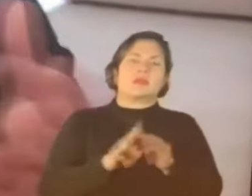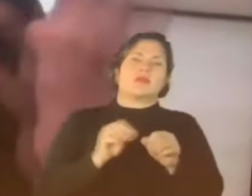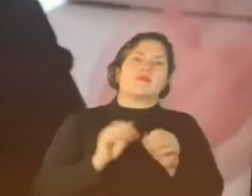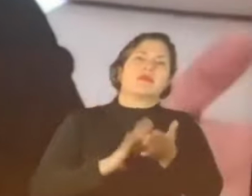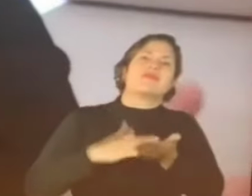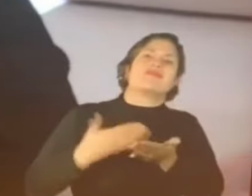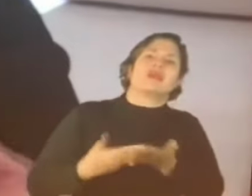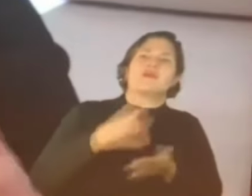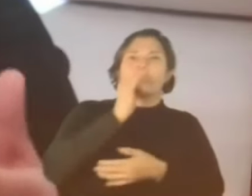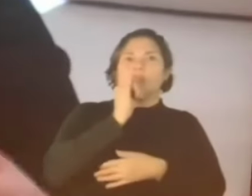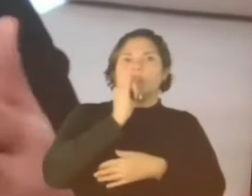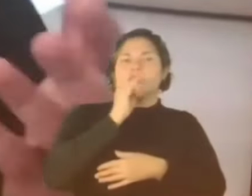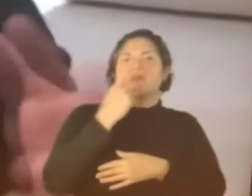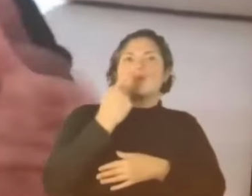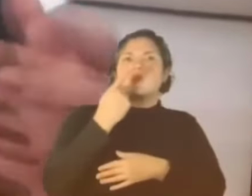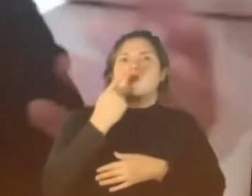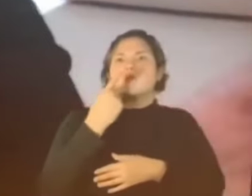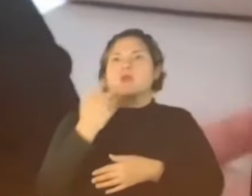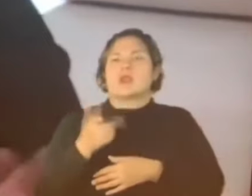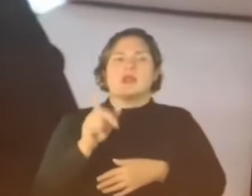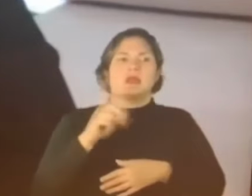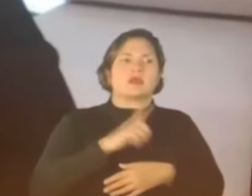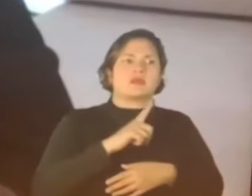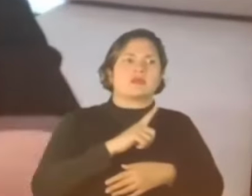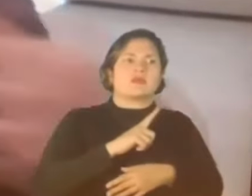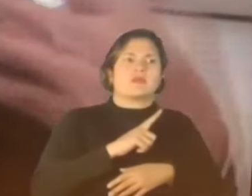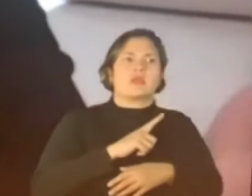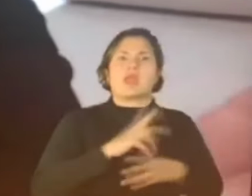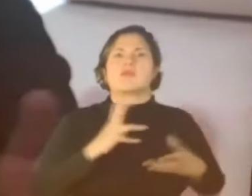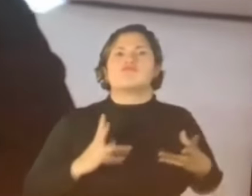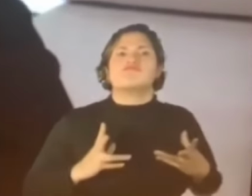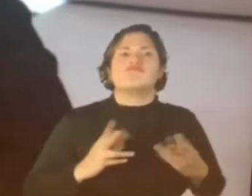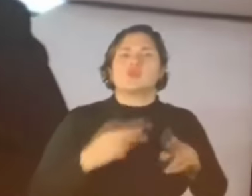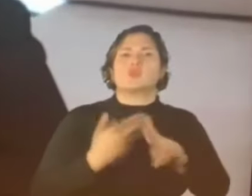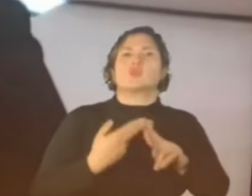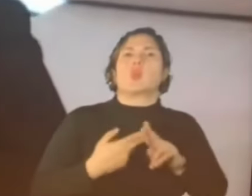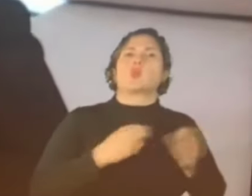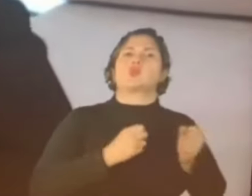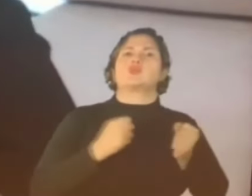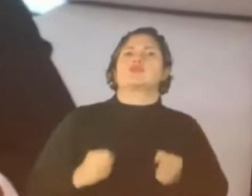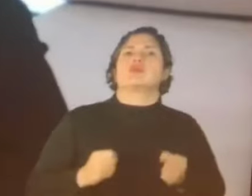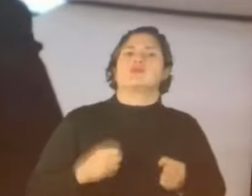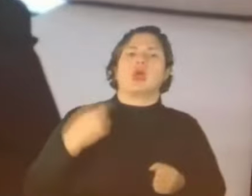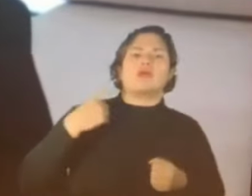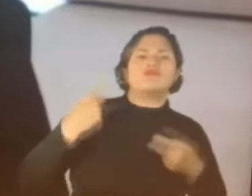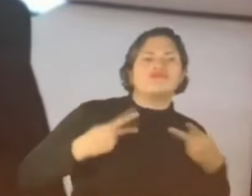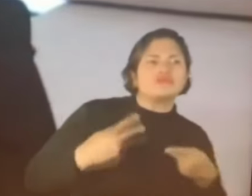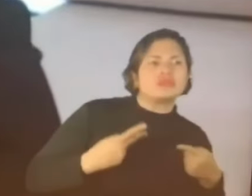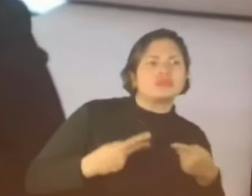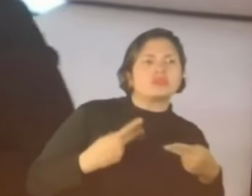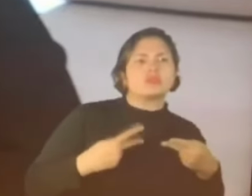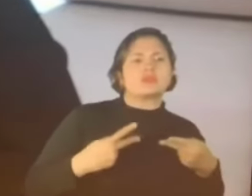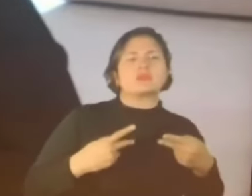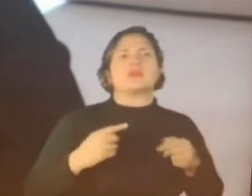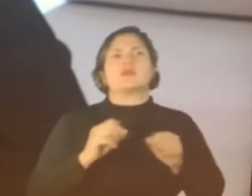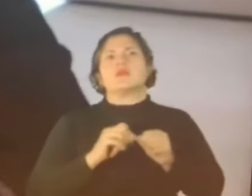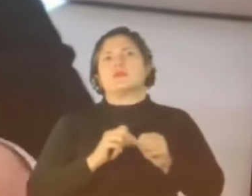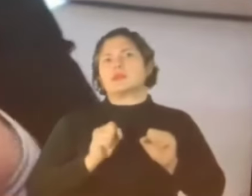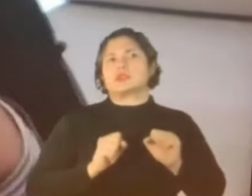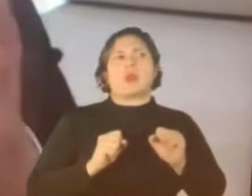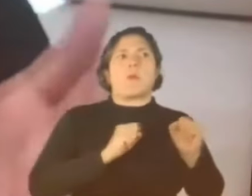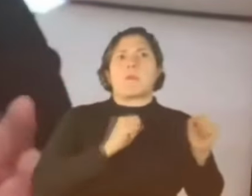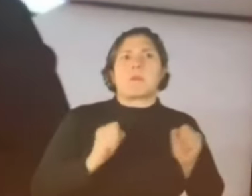por exemplo, dizer que abuso de poder político pode ser abuso de poder religioso, pode ser abuso de poder sindical, pode